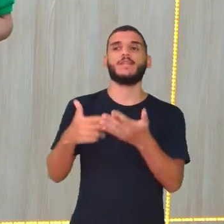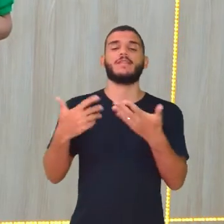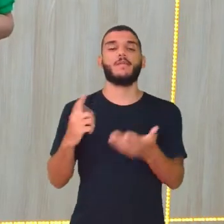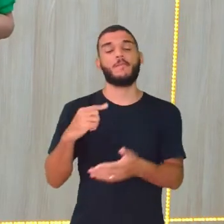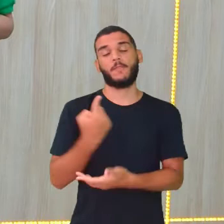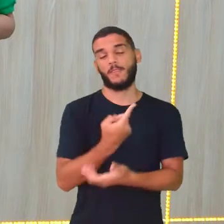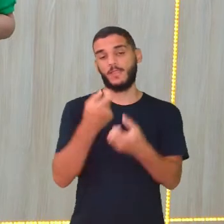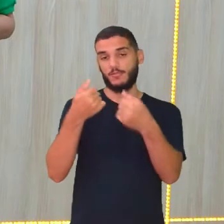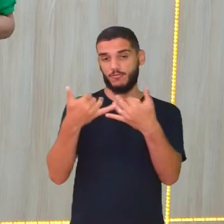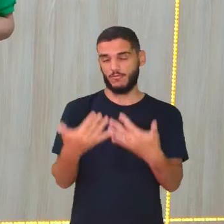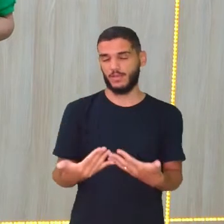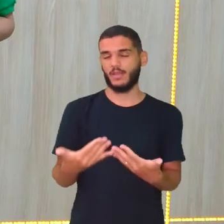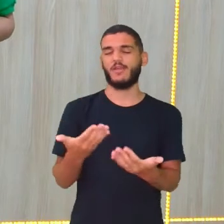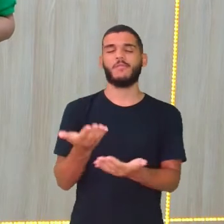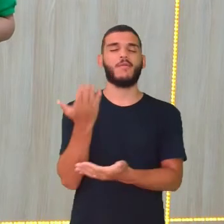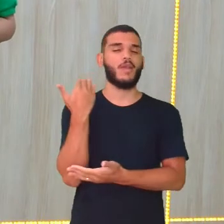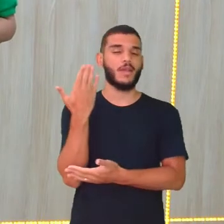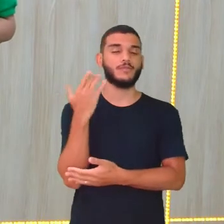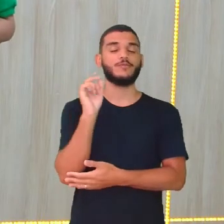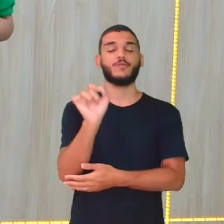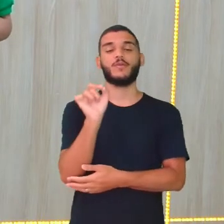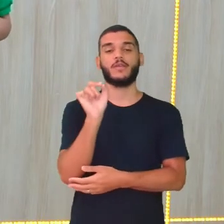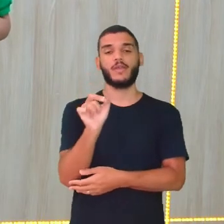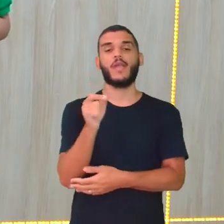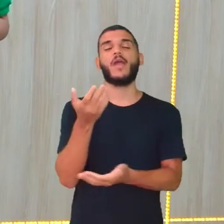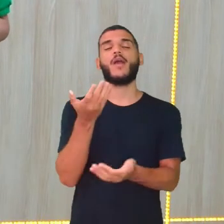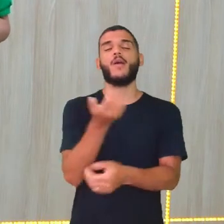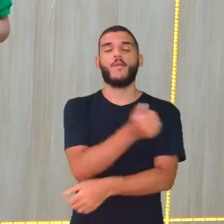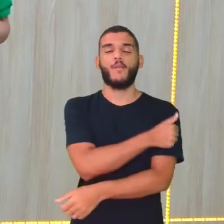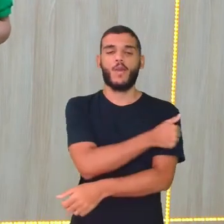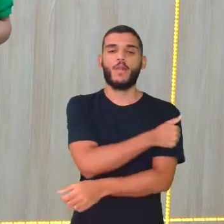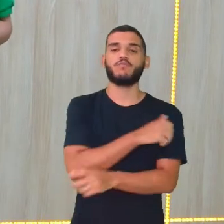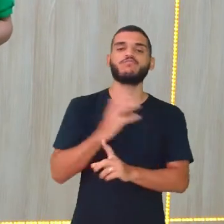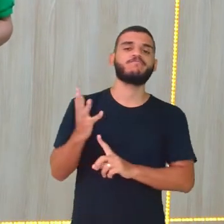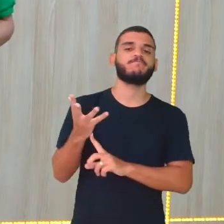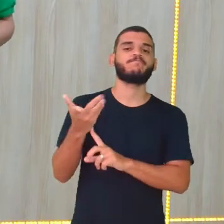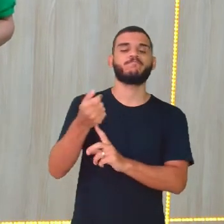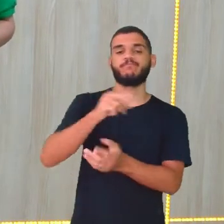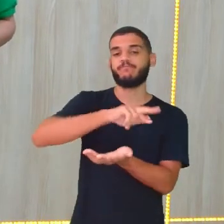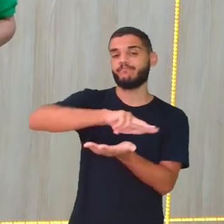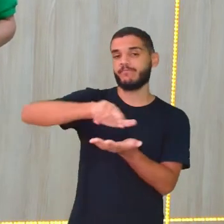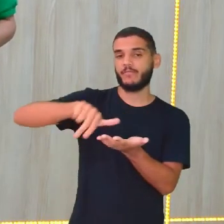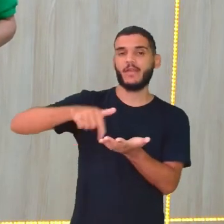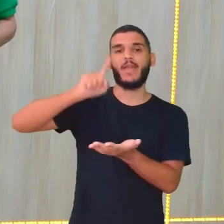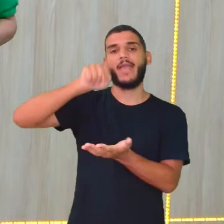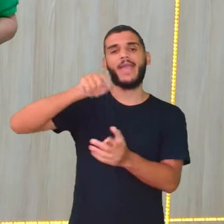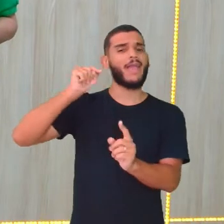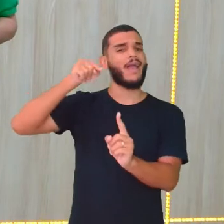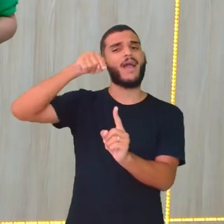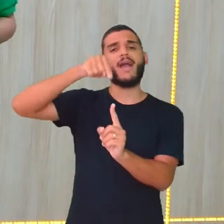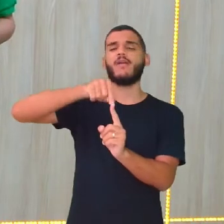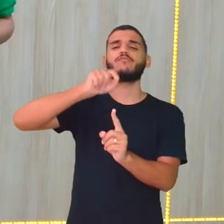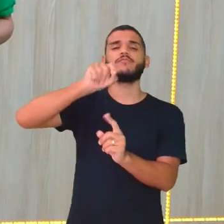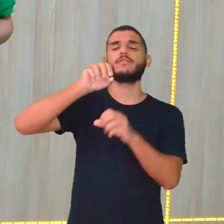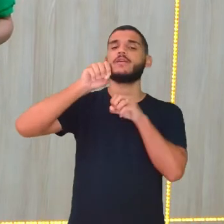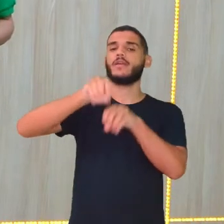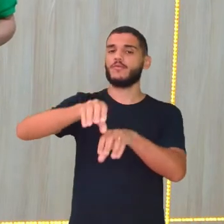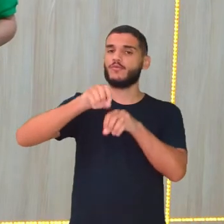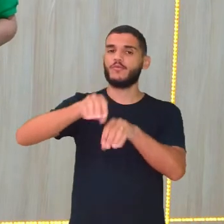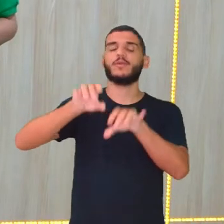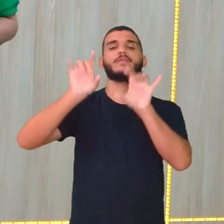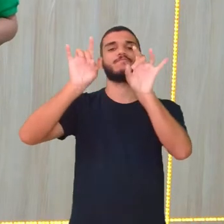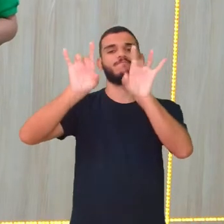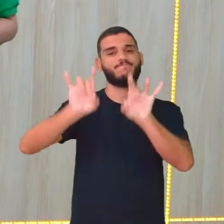anterior que o estudante com altas habilidades, ele também faz parte do público-alvo da educação